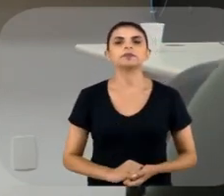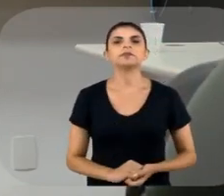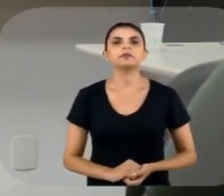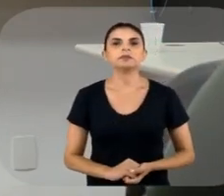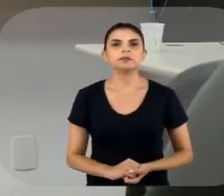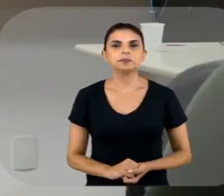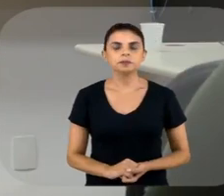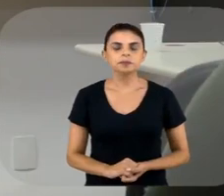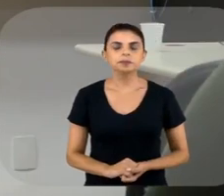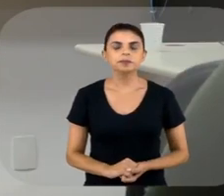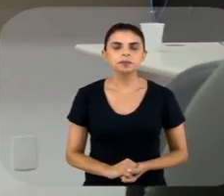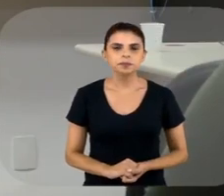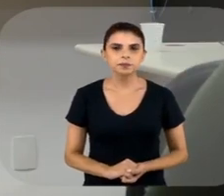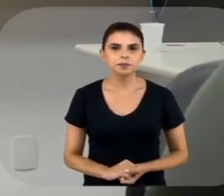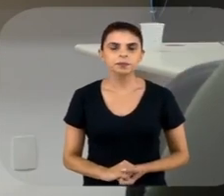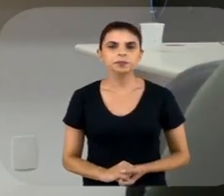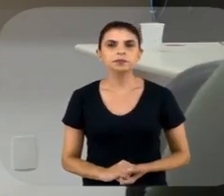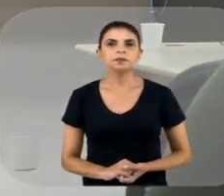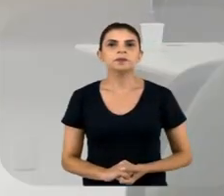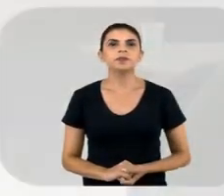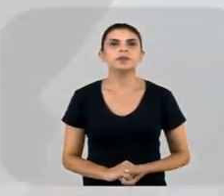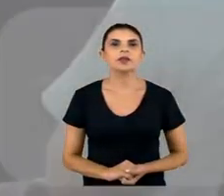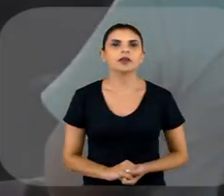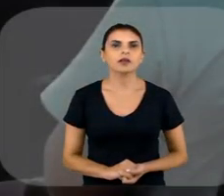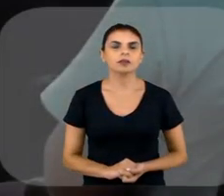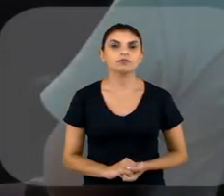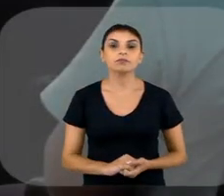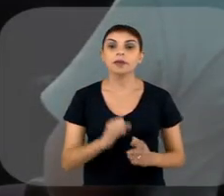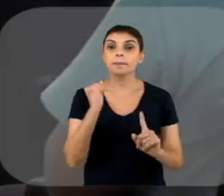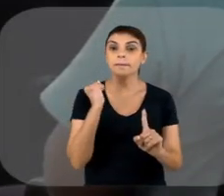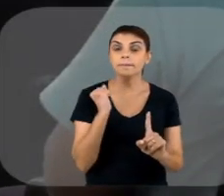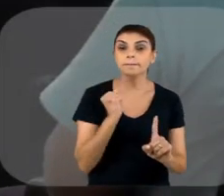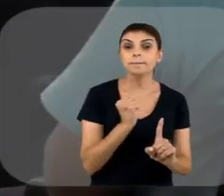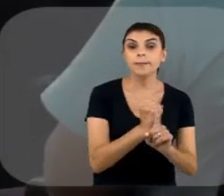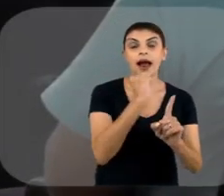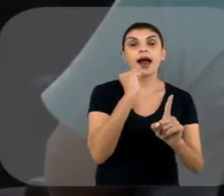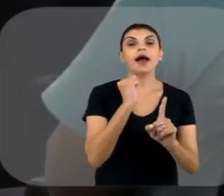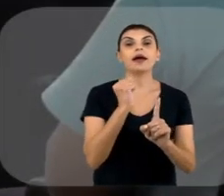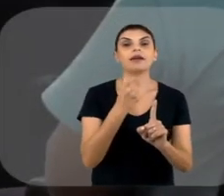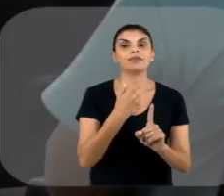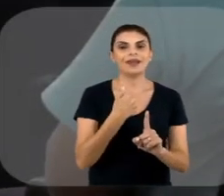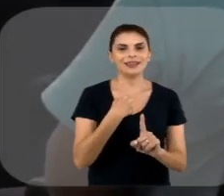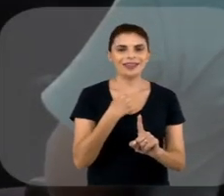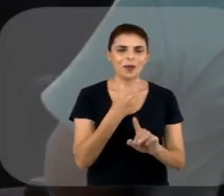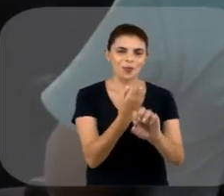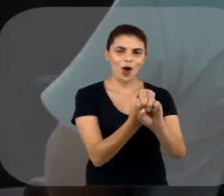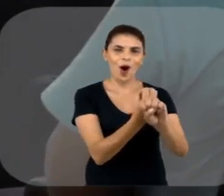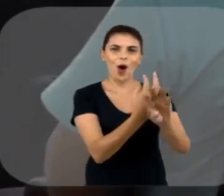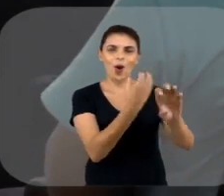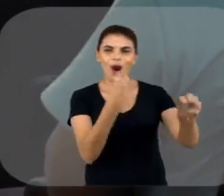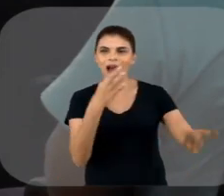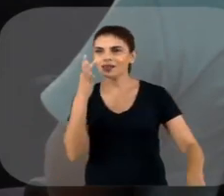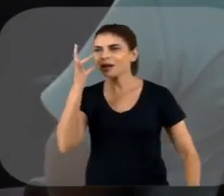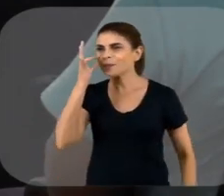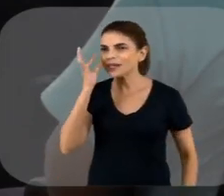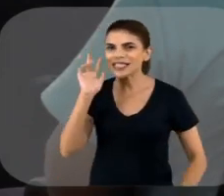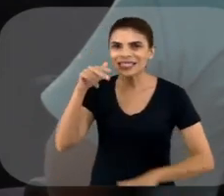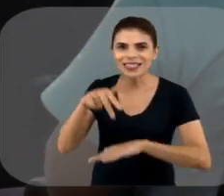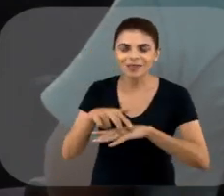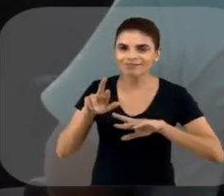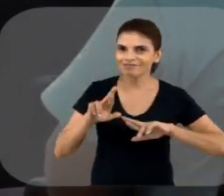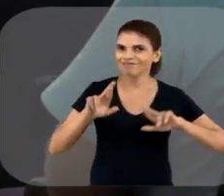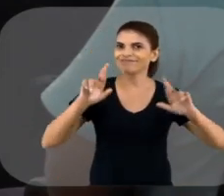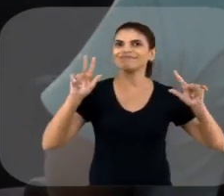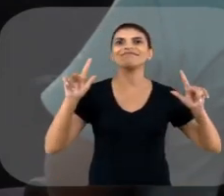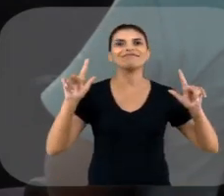Tem essa experiência do curso, que marca essa distância física, né, entre as pessoas envolvidas